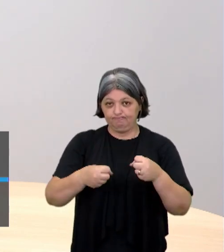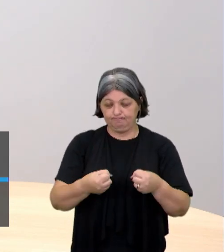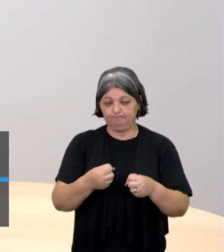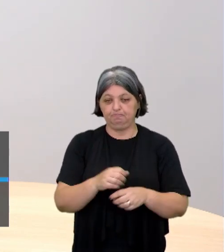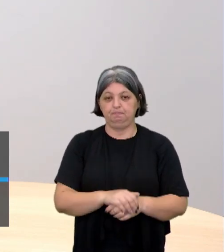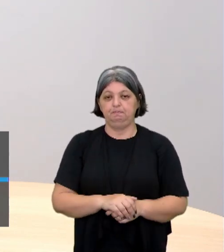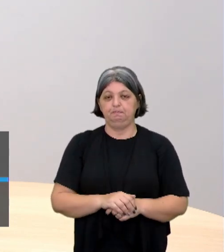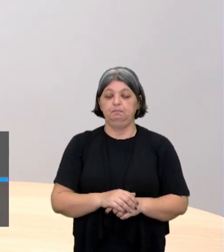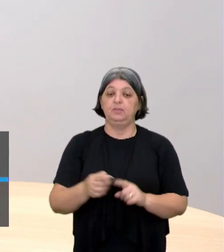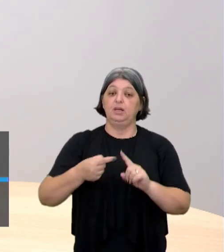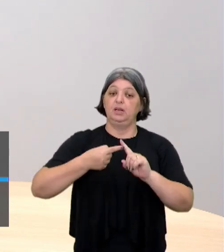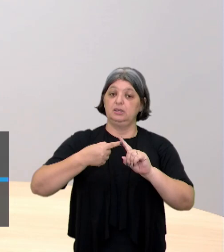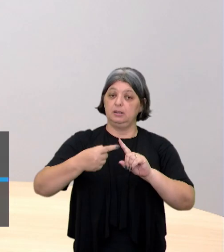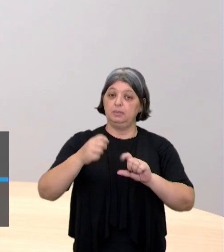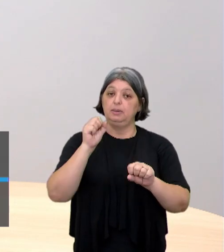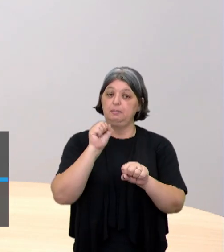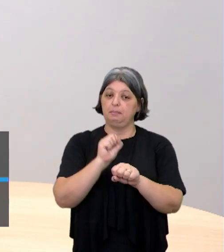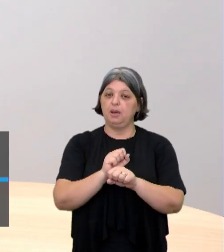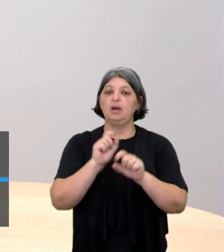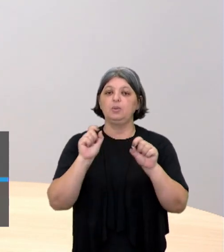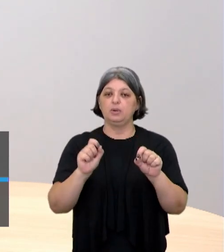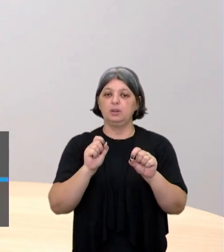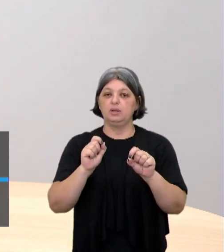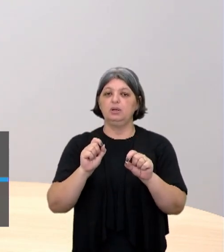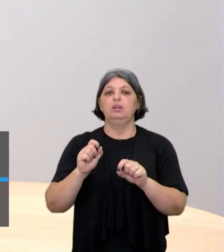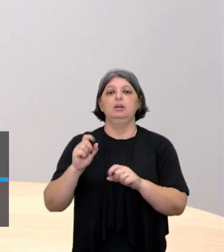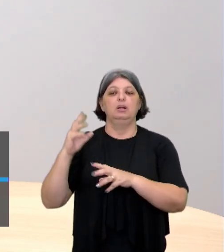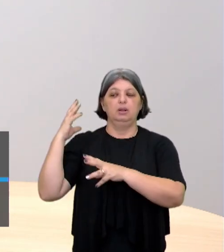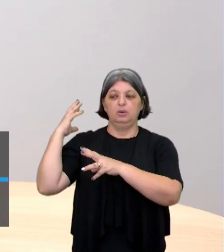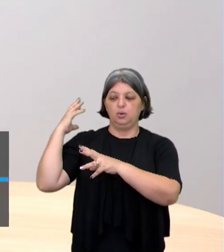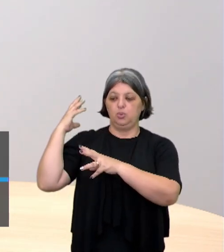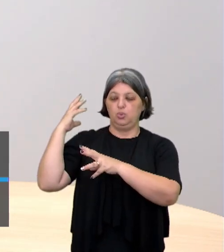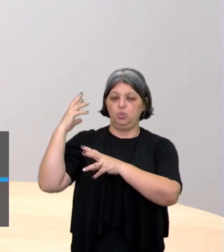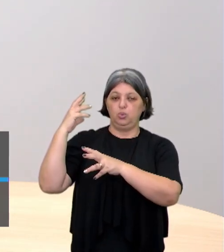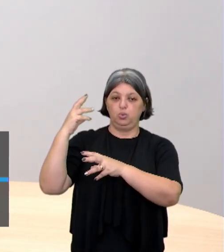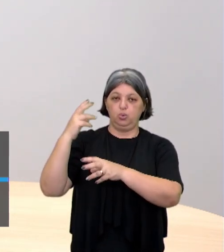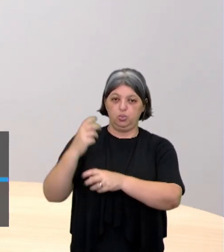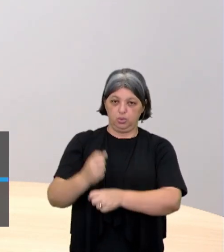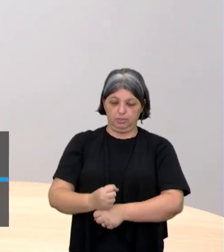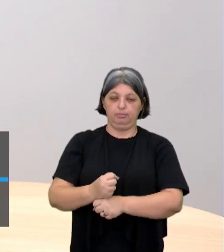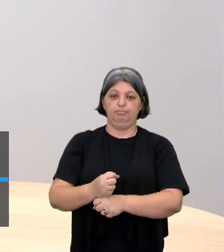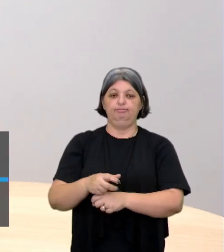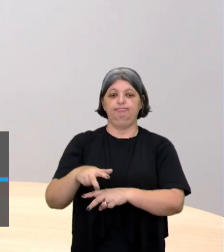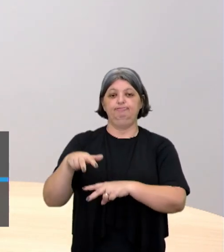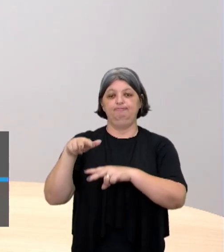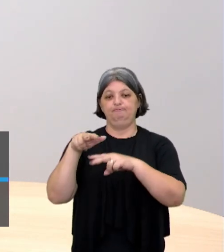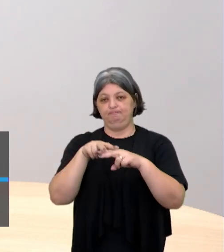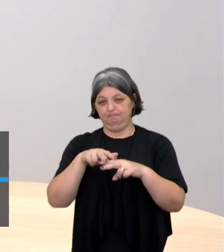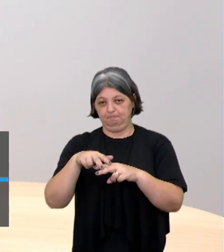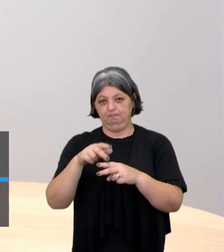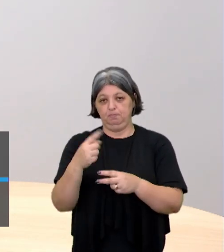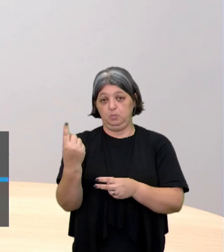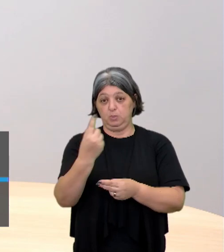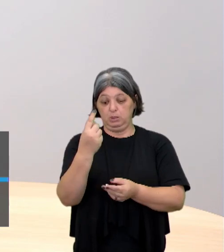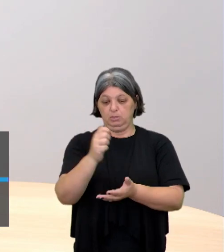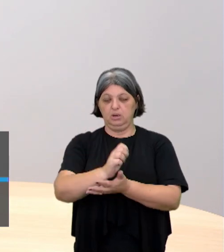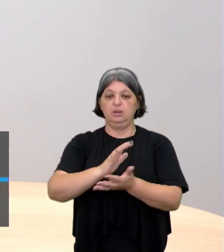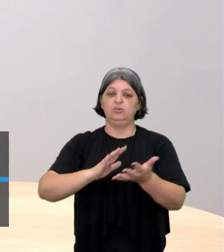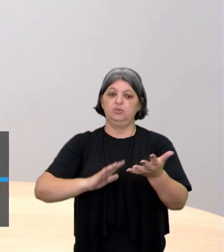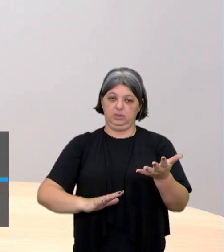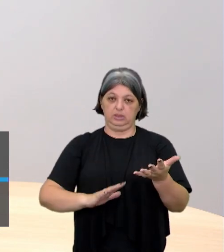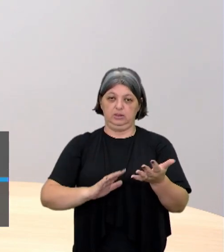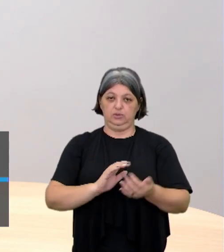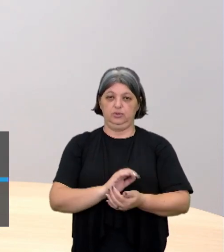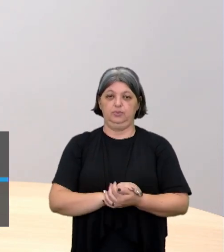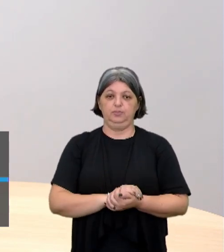para e a gente retoma tudo que a gente fez até aqui, ao longo da primeira atividade do nosso